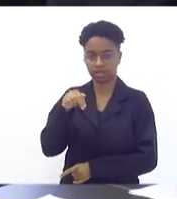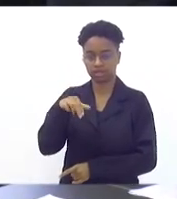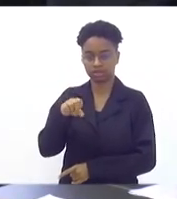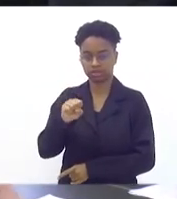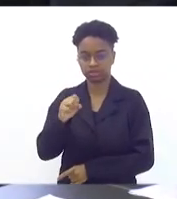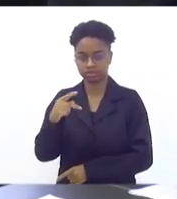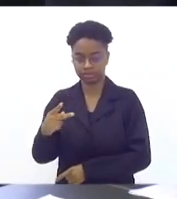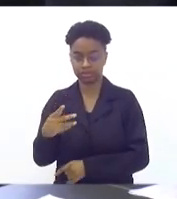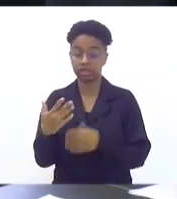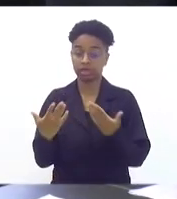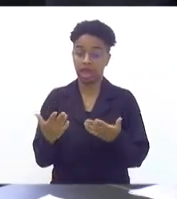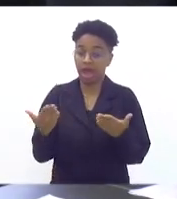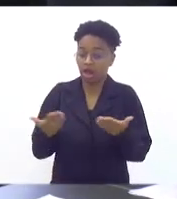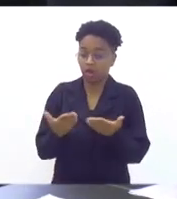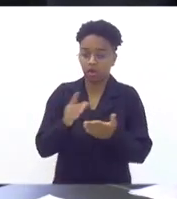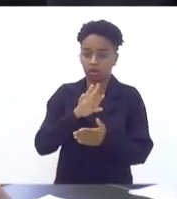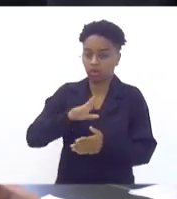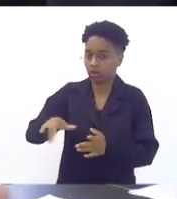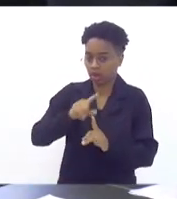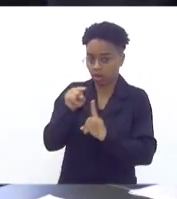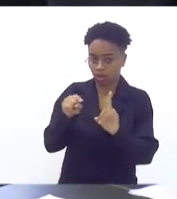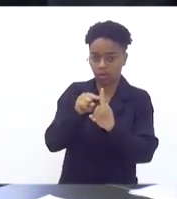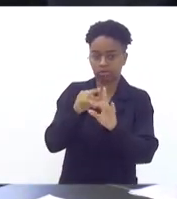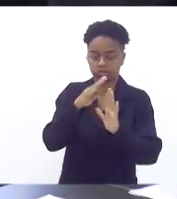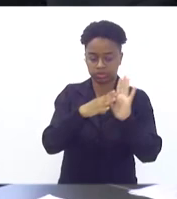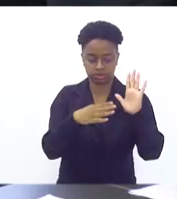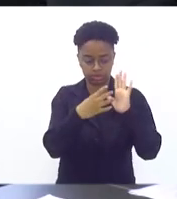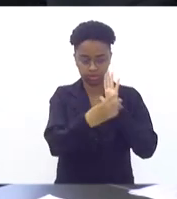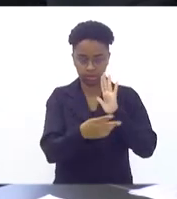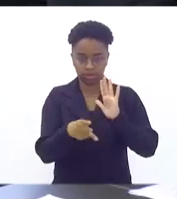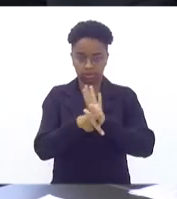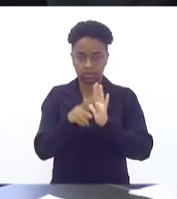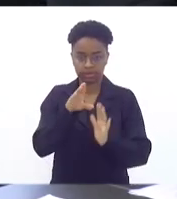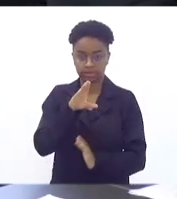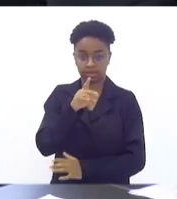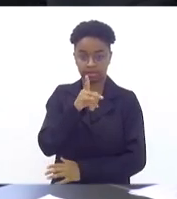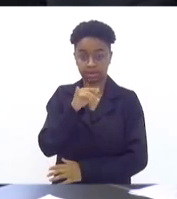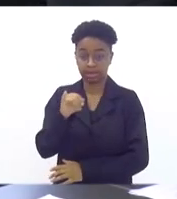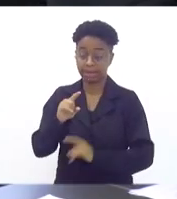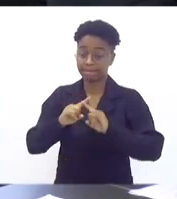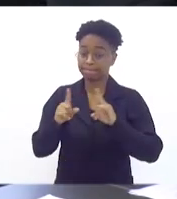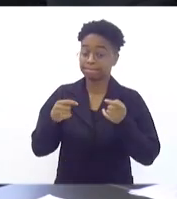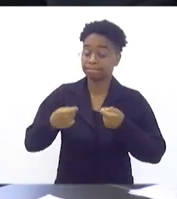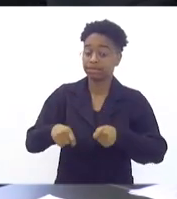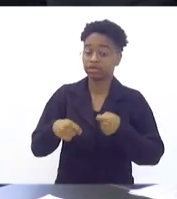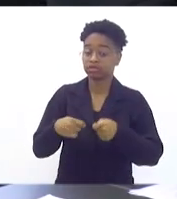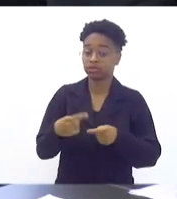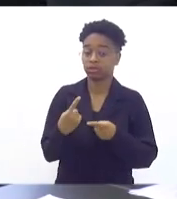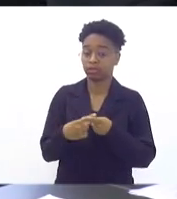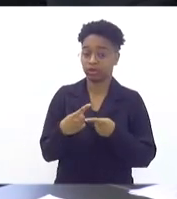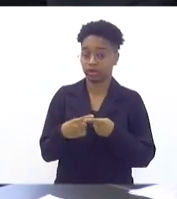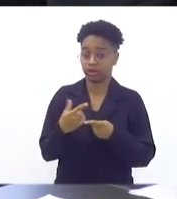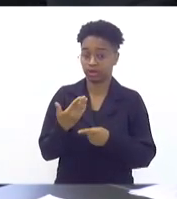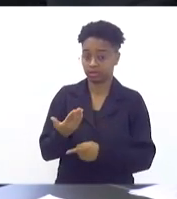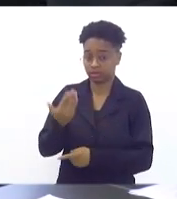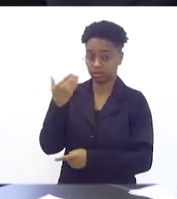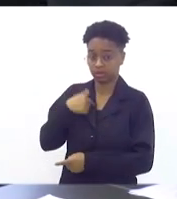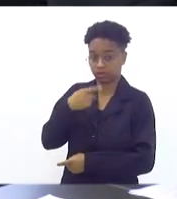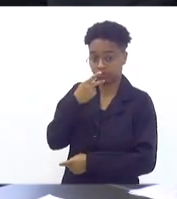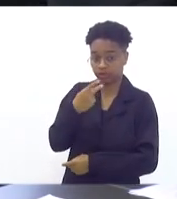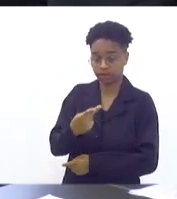nesse primeiro momento do nosso cronograma da CPI Face necessário porque como eu disse anteriormente